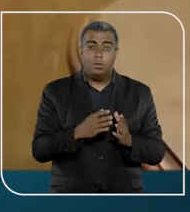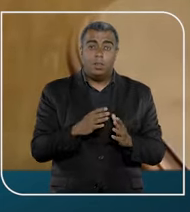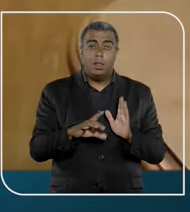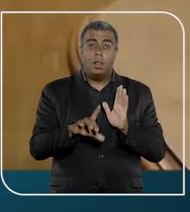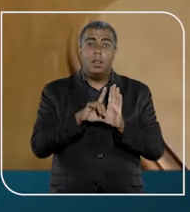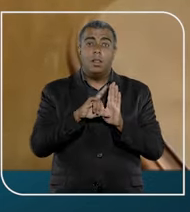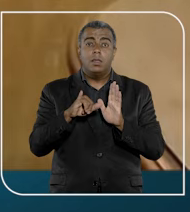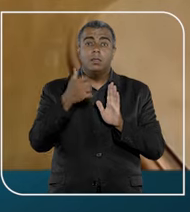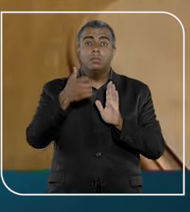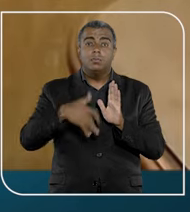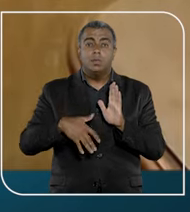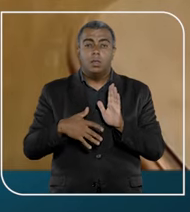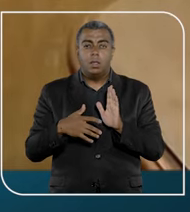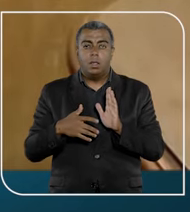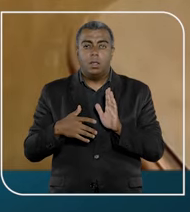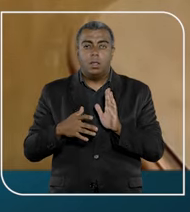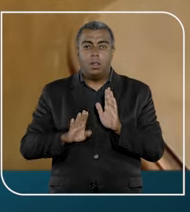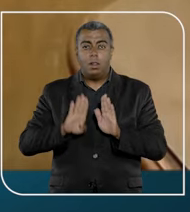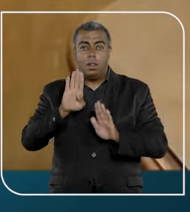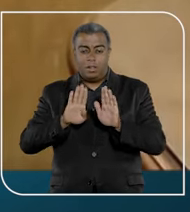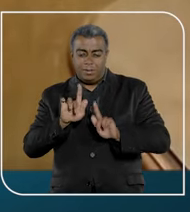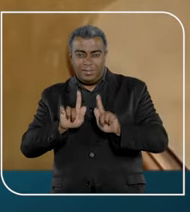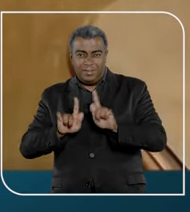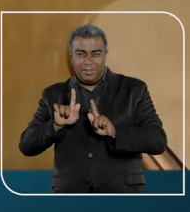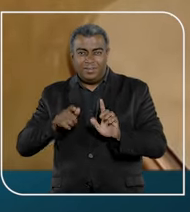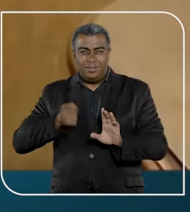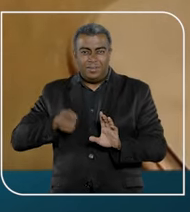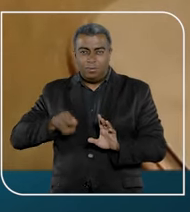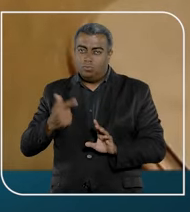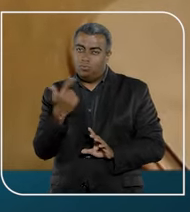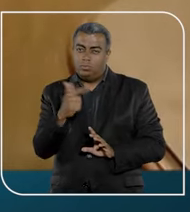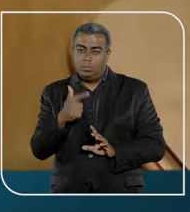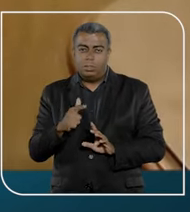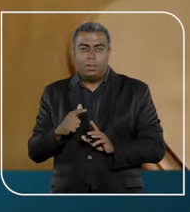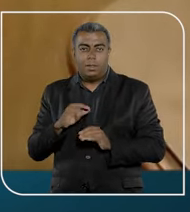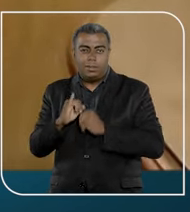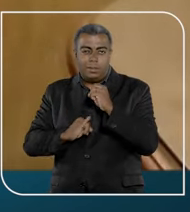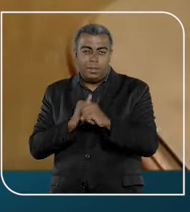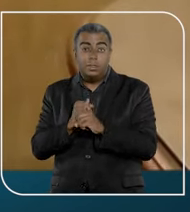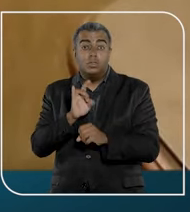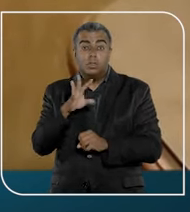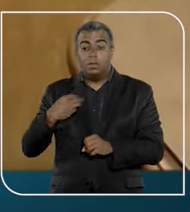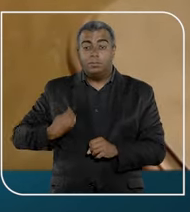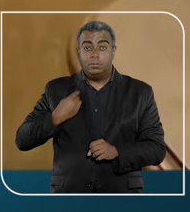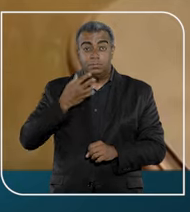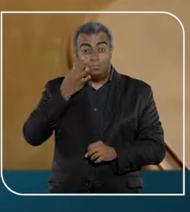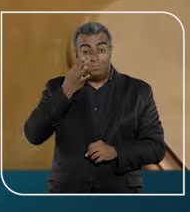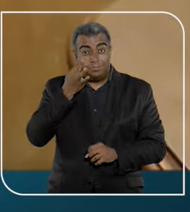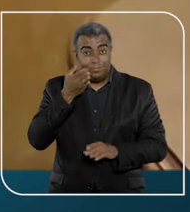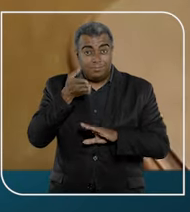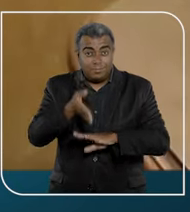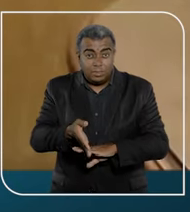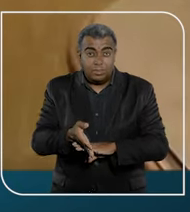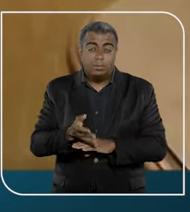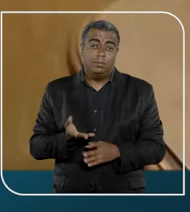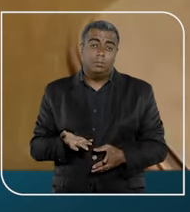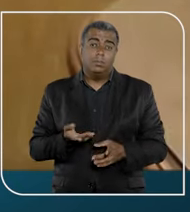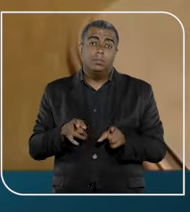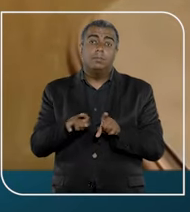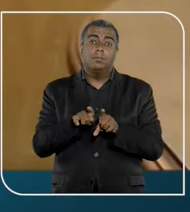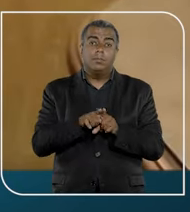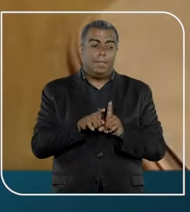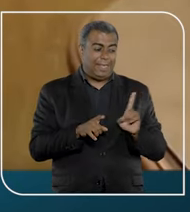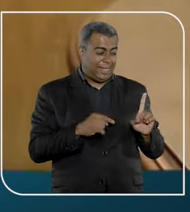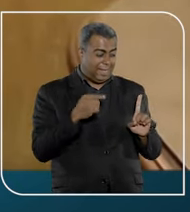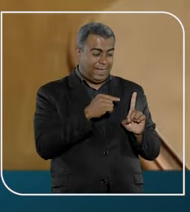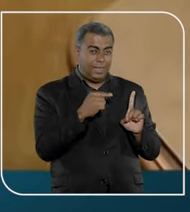revogado não havia previsão de leilão eletrônico, o leilão era sempre presencial e não tinha